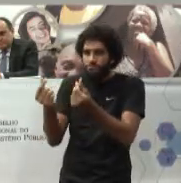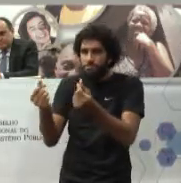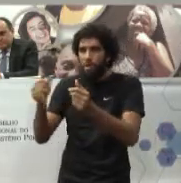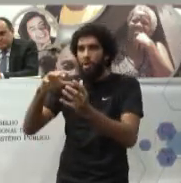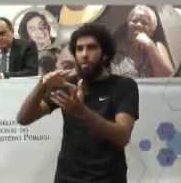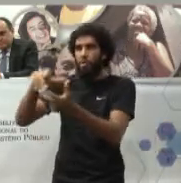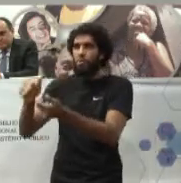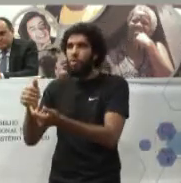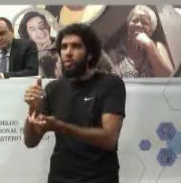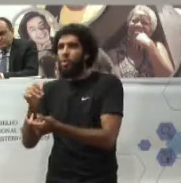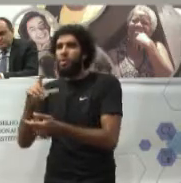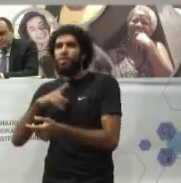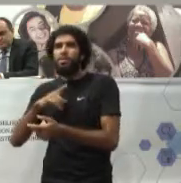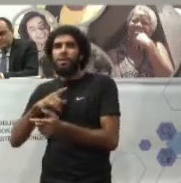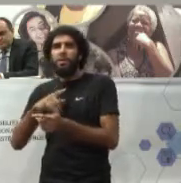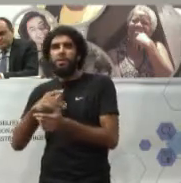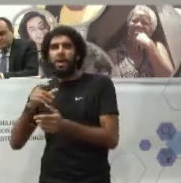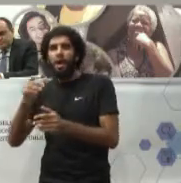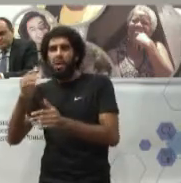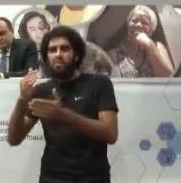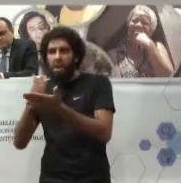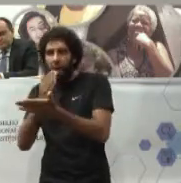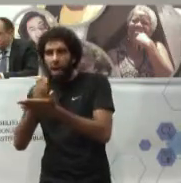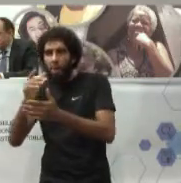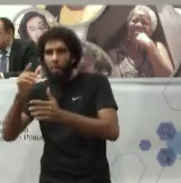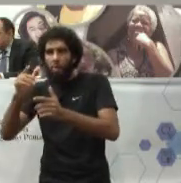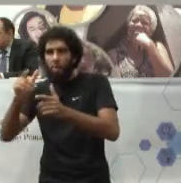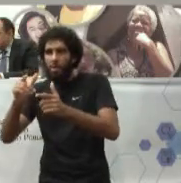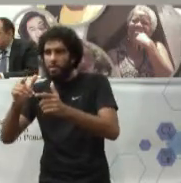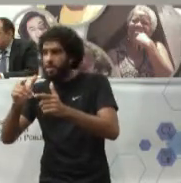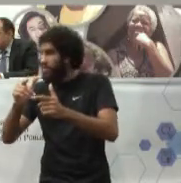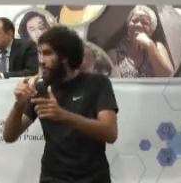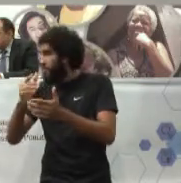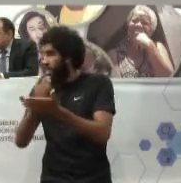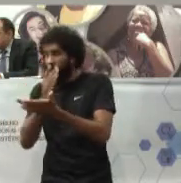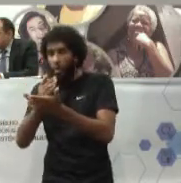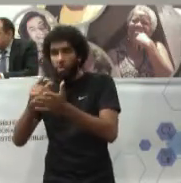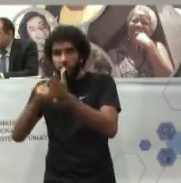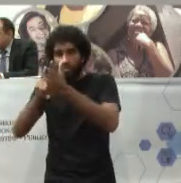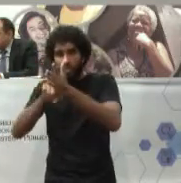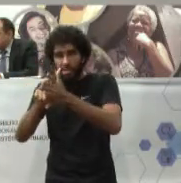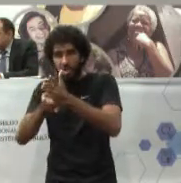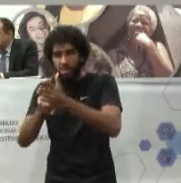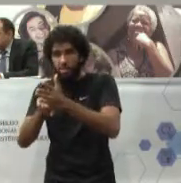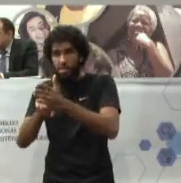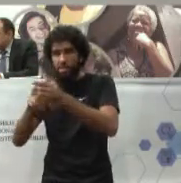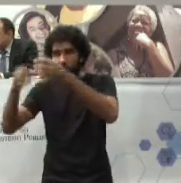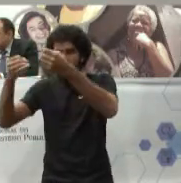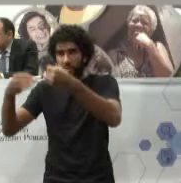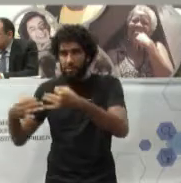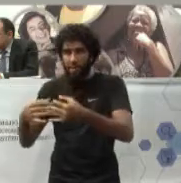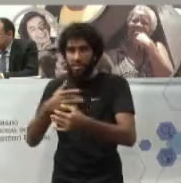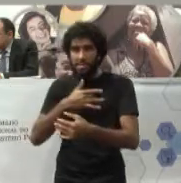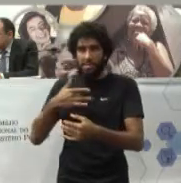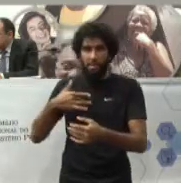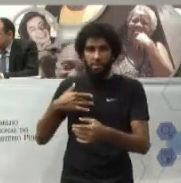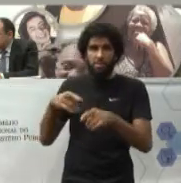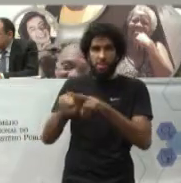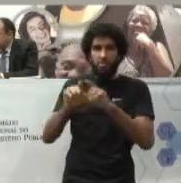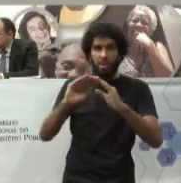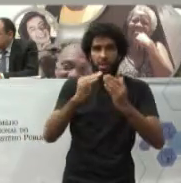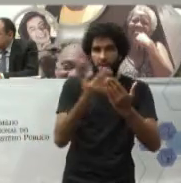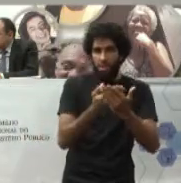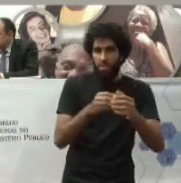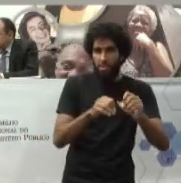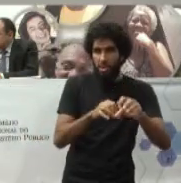dentro de 10 a 15 anos saúde educação saúde e educação serão responsáveis por quase 45%